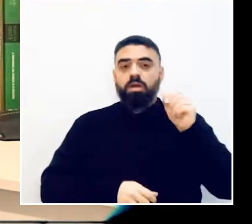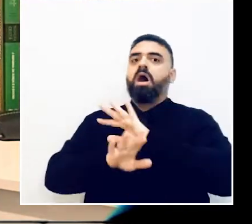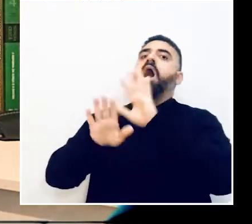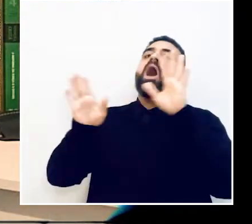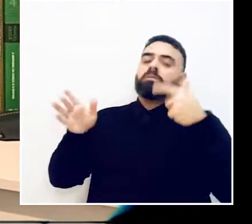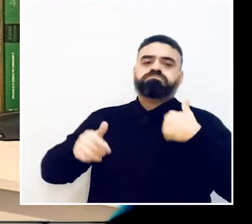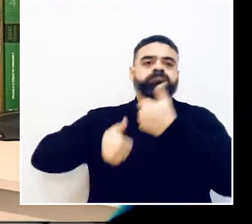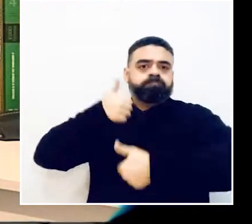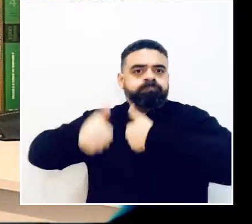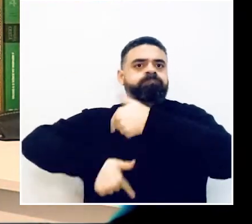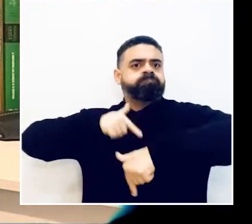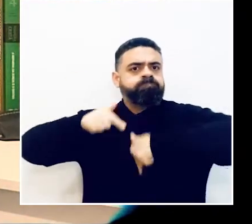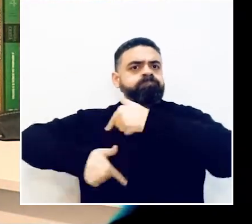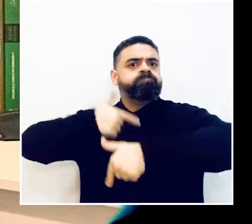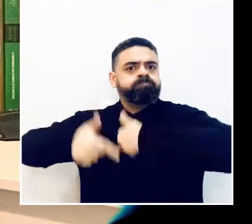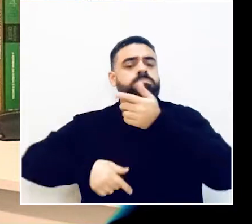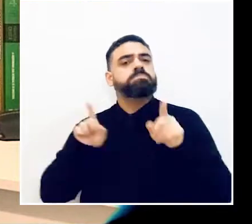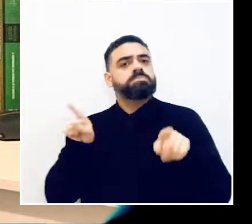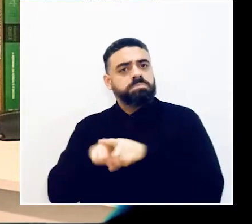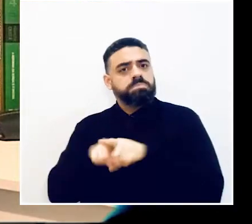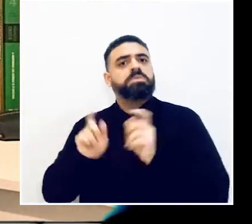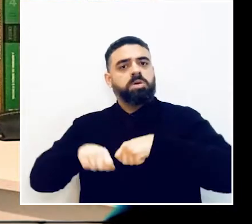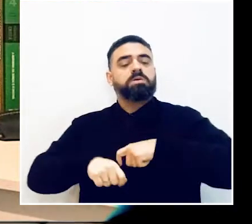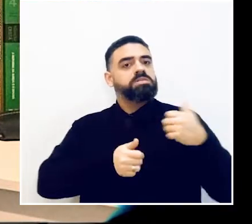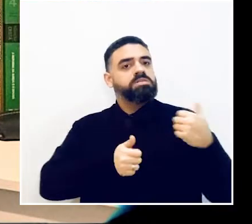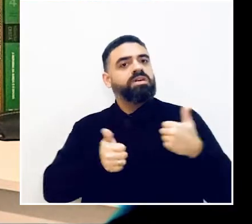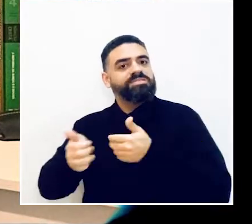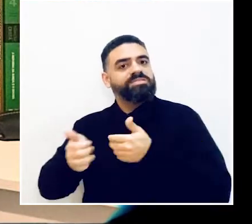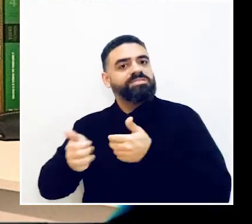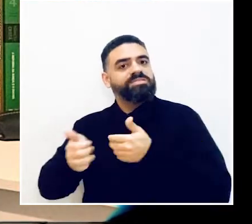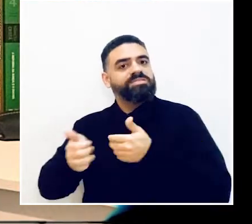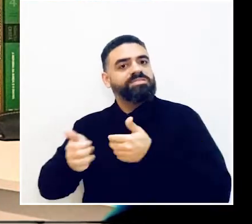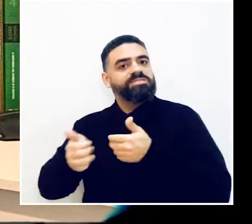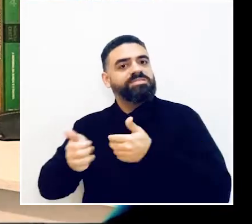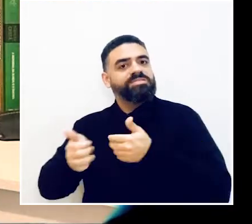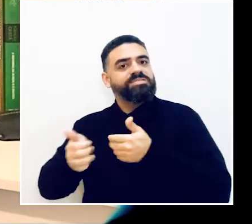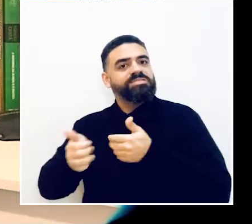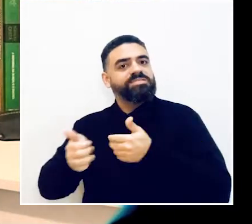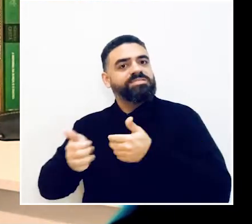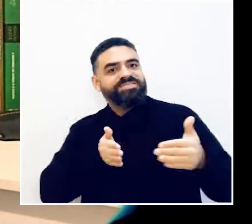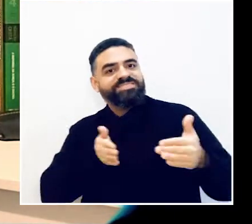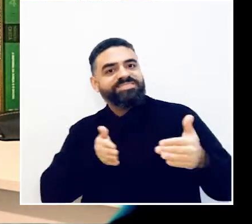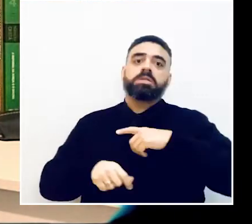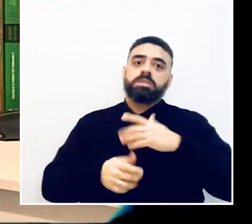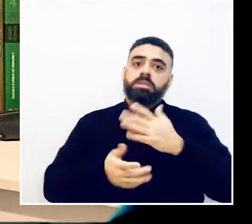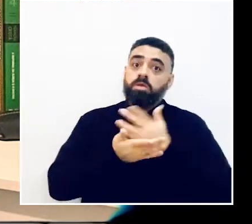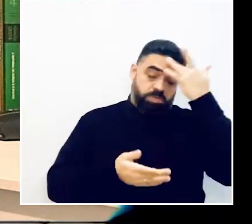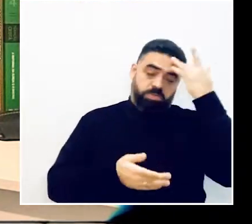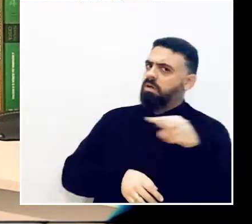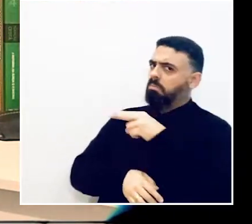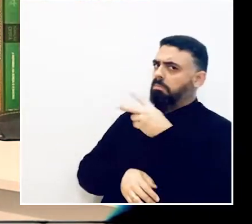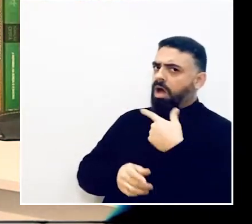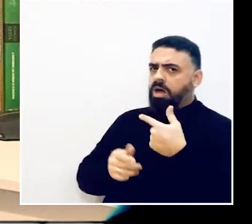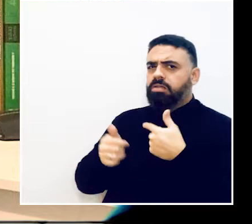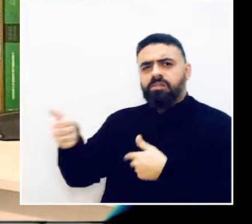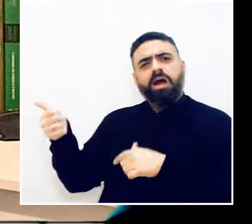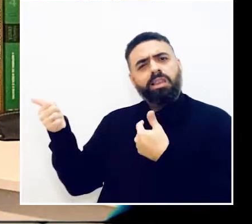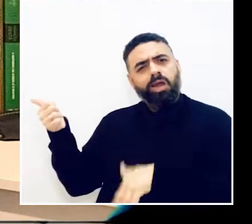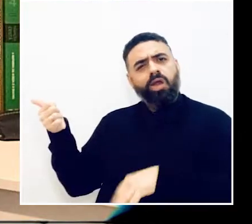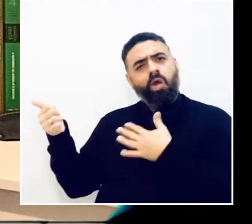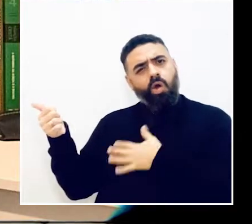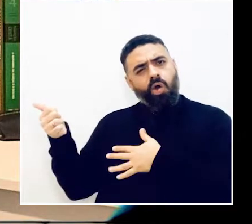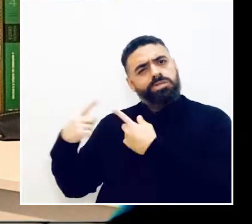uma vocação a qual você pode seguir. Mas não só isso, porque também tem pessoas que podem confirmar isso, podem ver que isso é uma